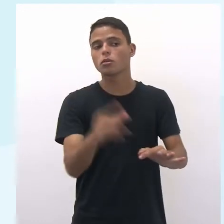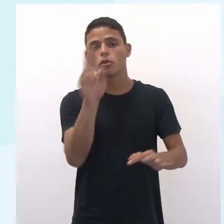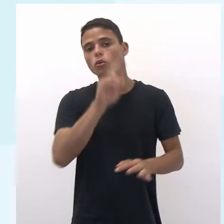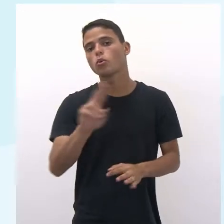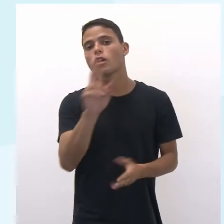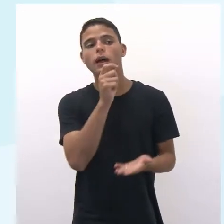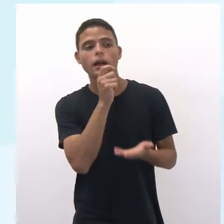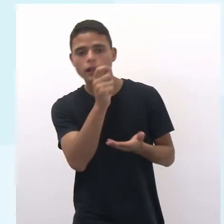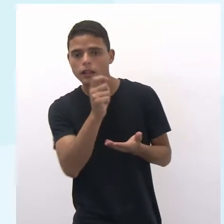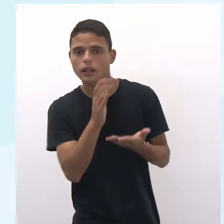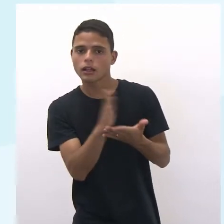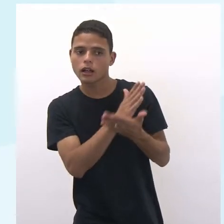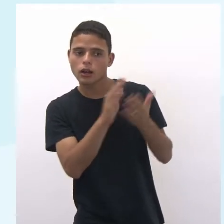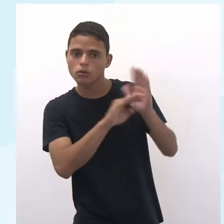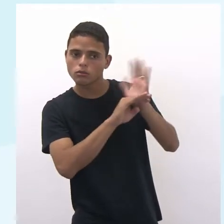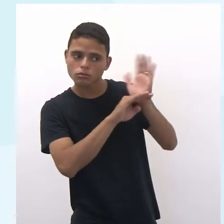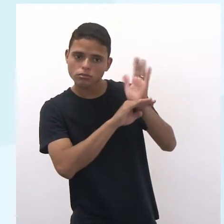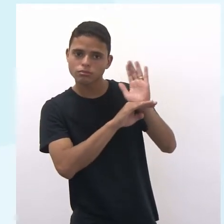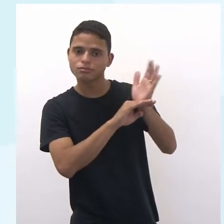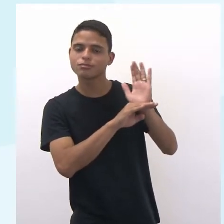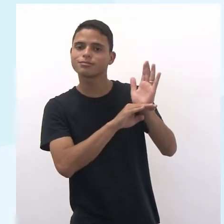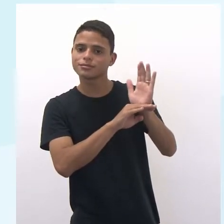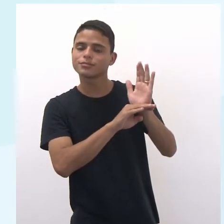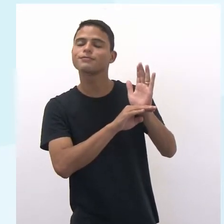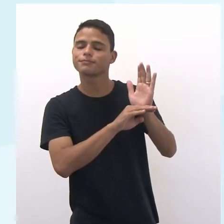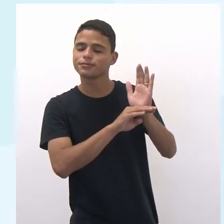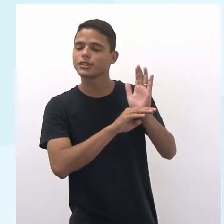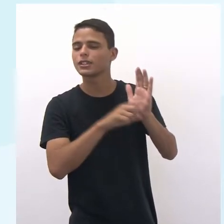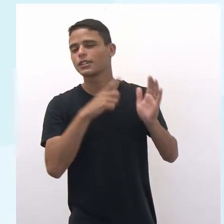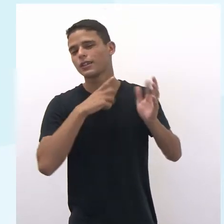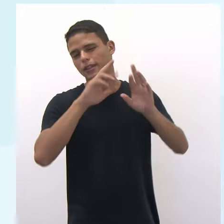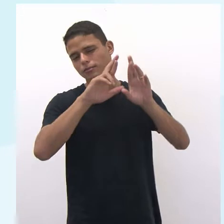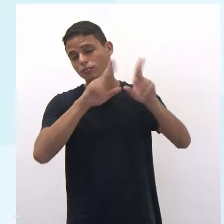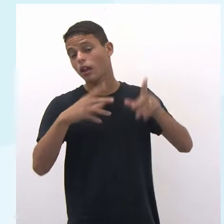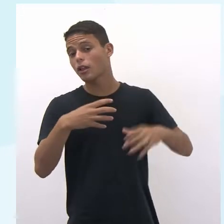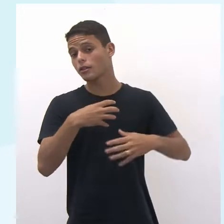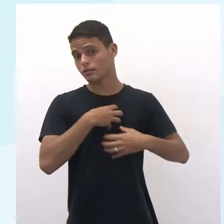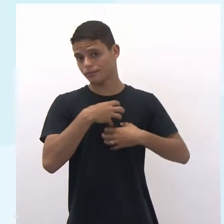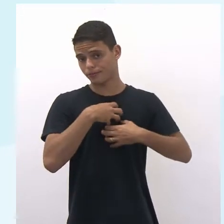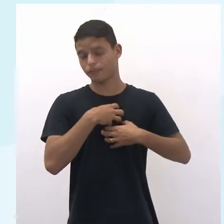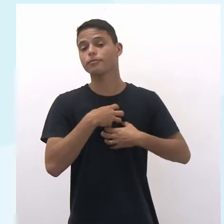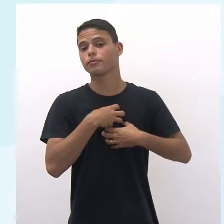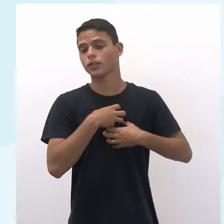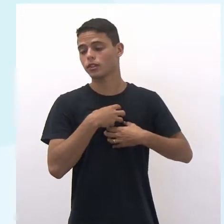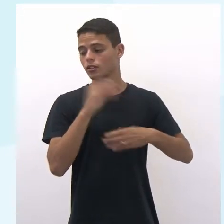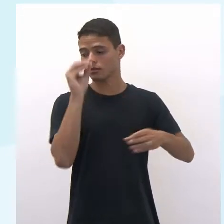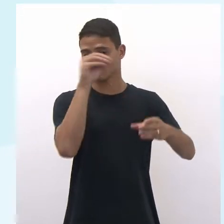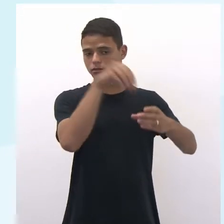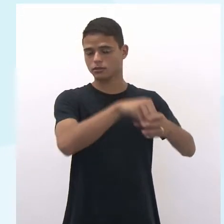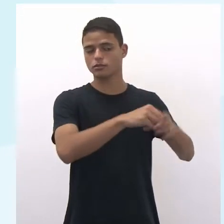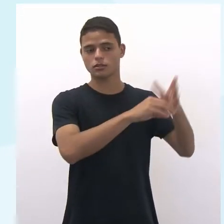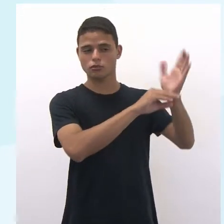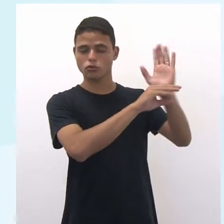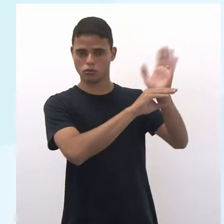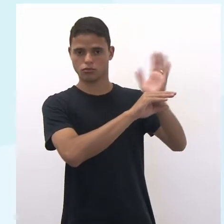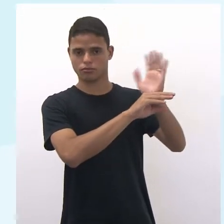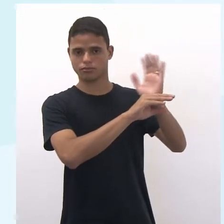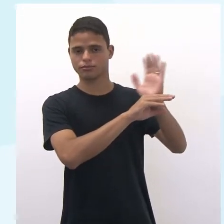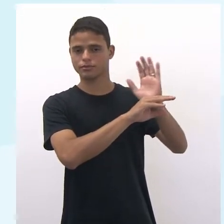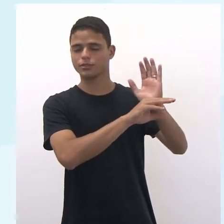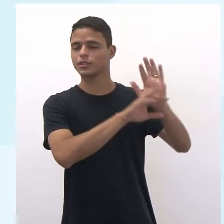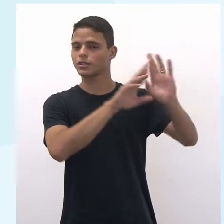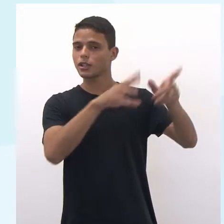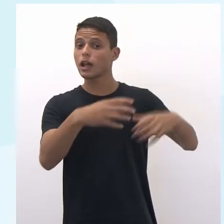mais ficcionais também. São vários estilos, dentro da ideia cinematográfica, são